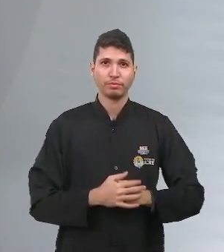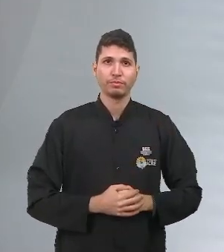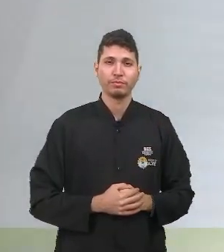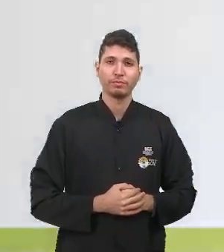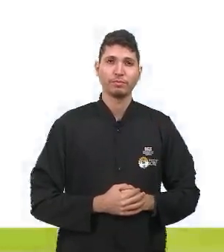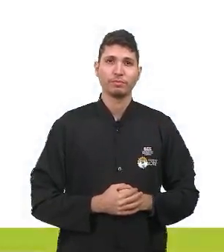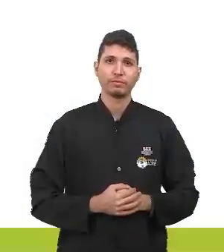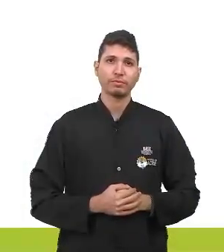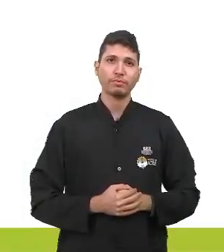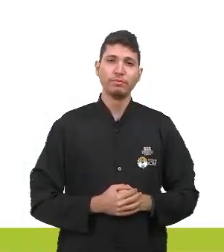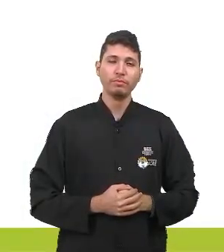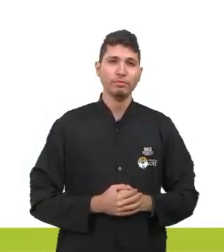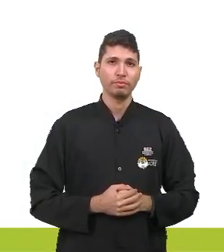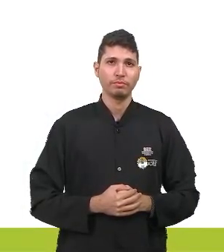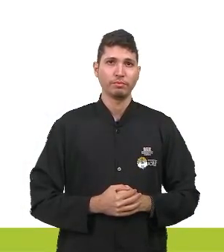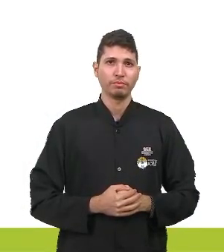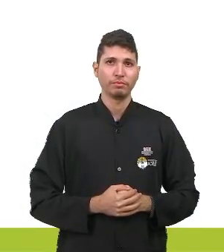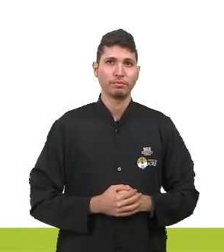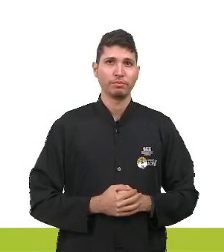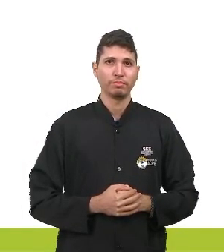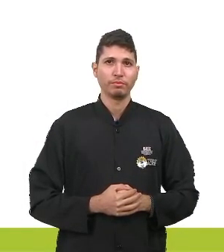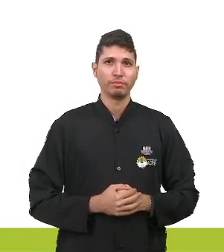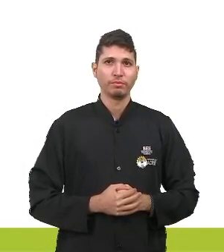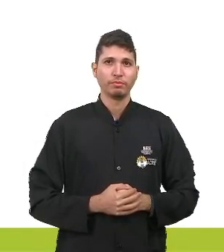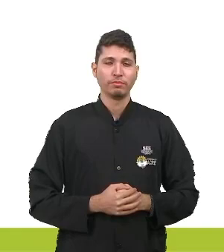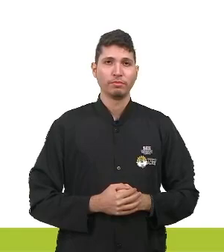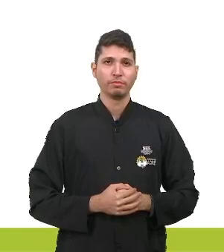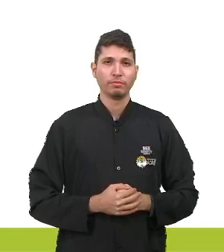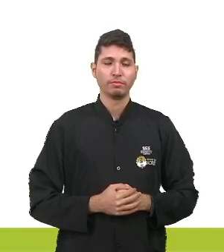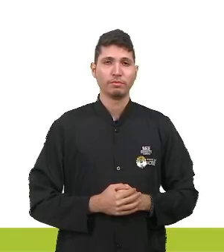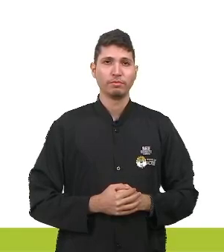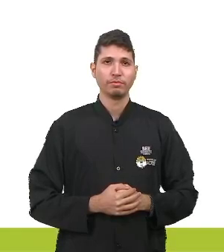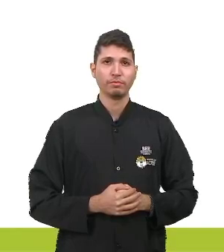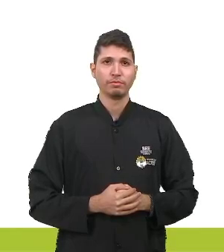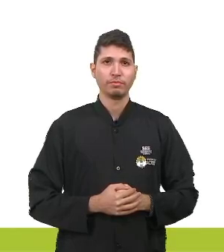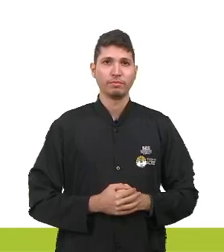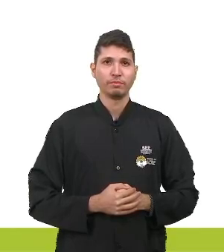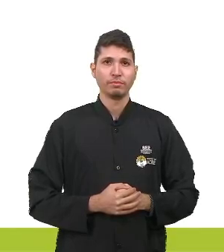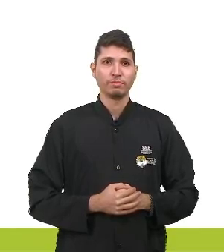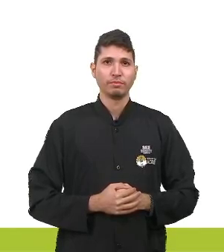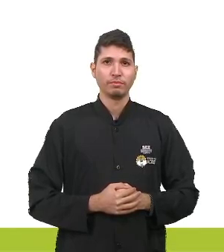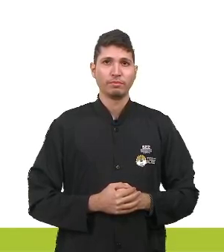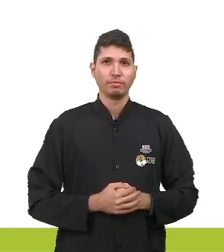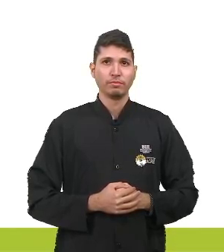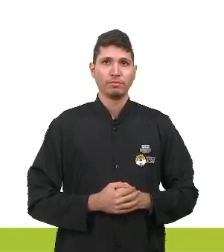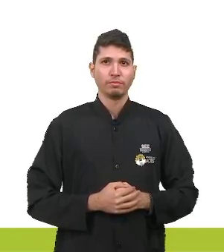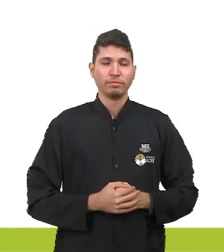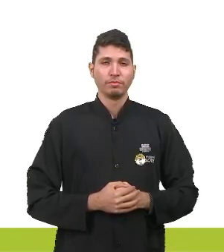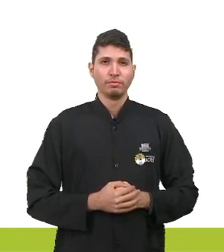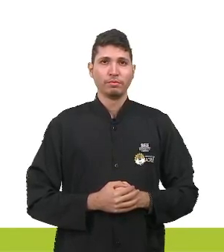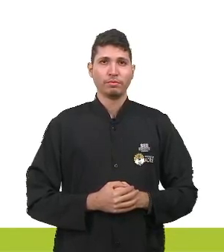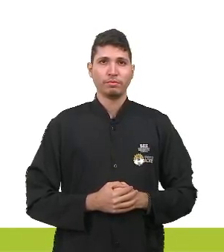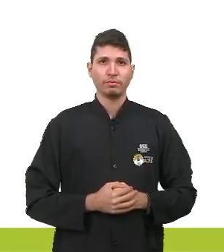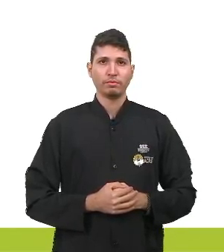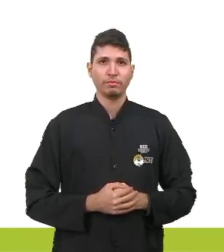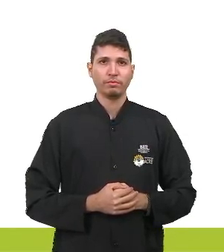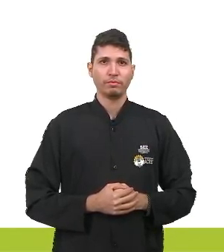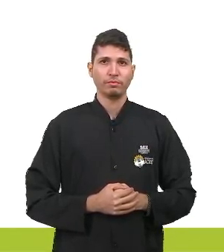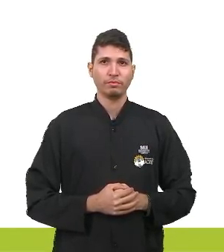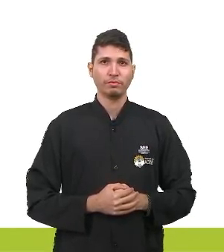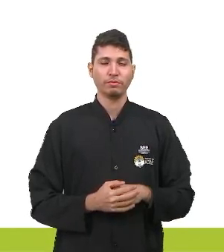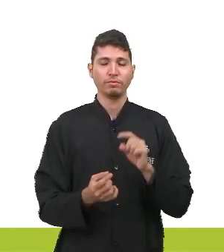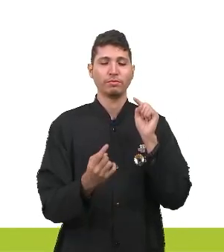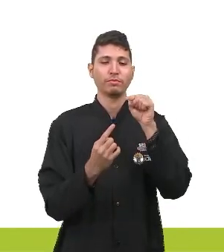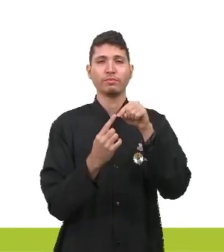Então volta. Qual é o comando da questão? Só vamos ficar no comando por exemplo. Qual é a